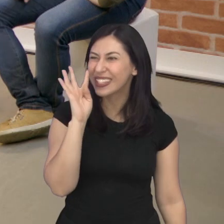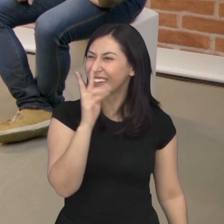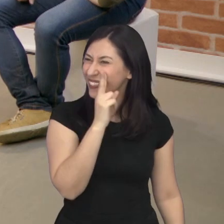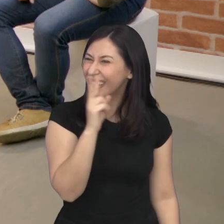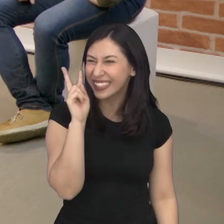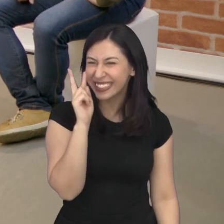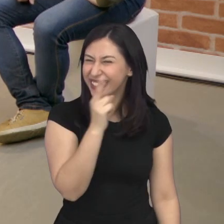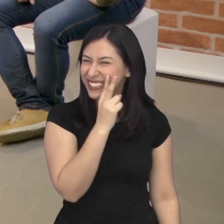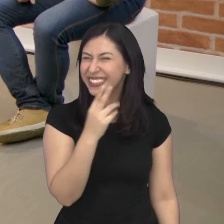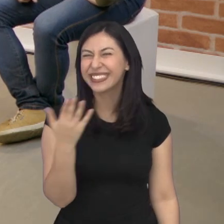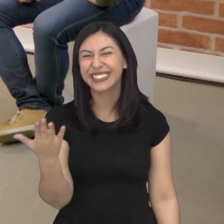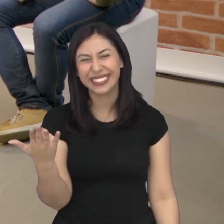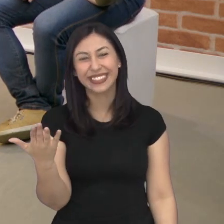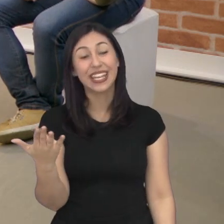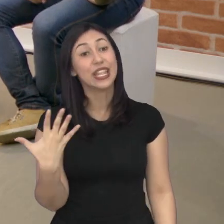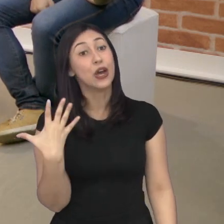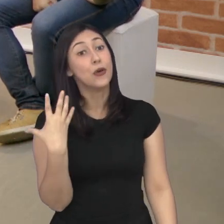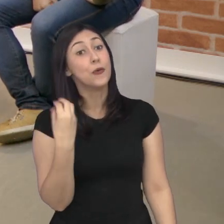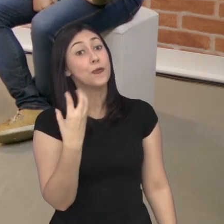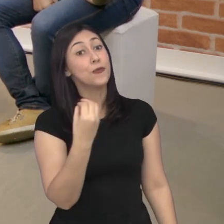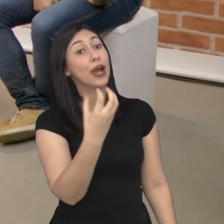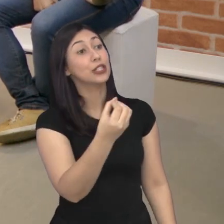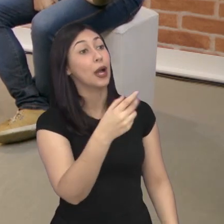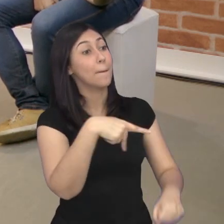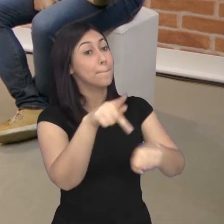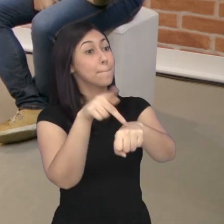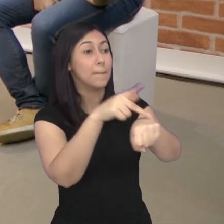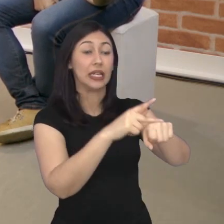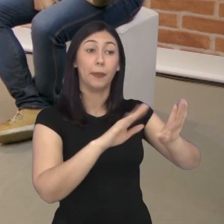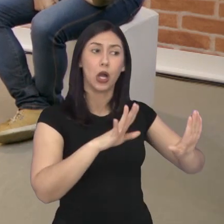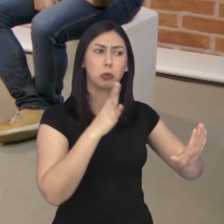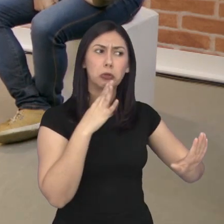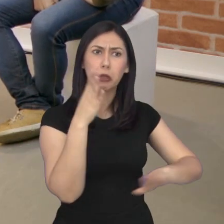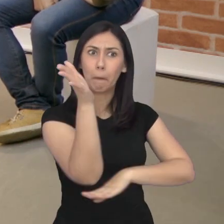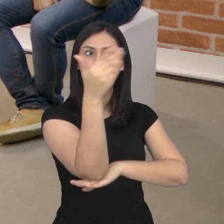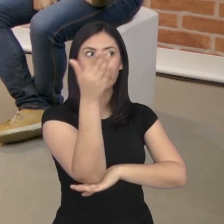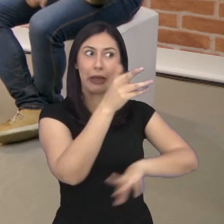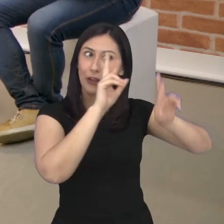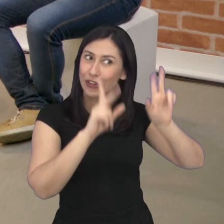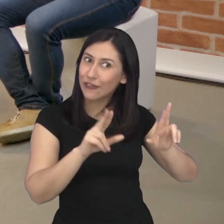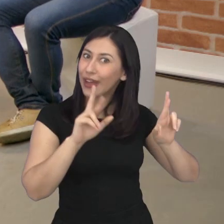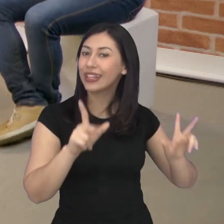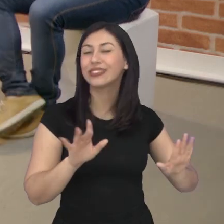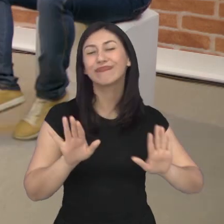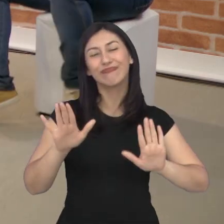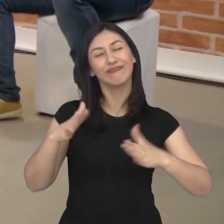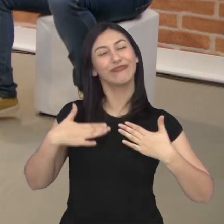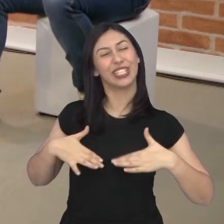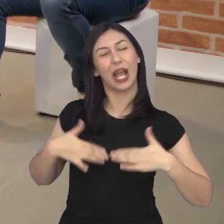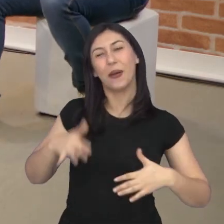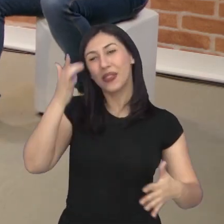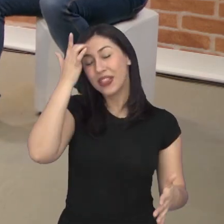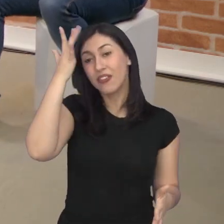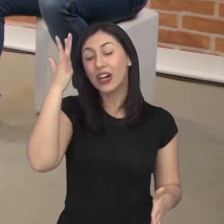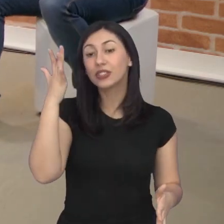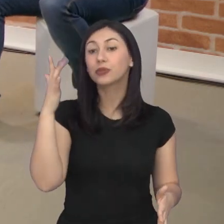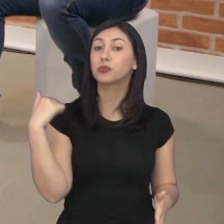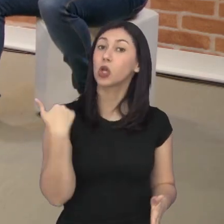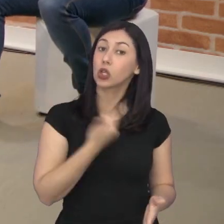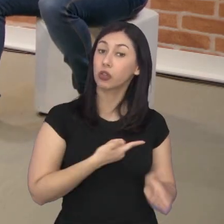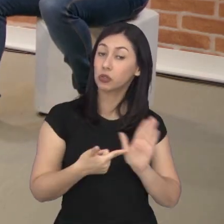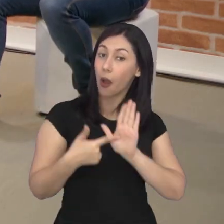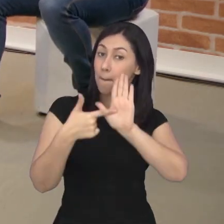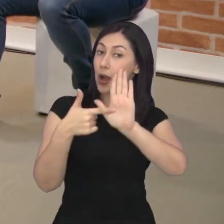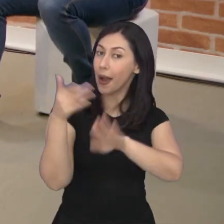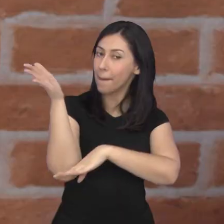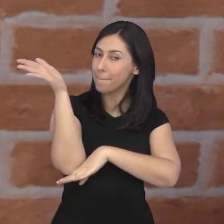Vista Verde. Exatamente. Calma aí. Viajar os países é uma coisa, saber as bandeiras é outra. Mas ó, o jogo vai ser tranquilo. A gente vai fazer o